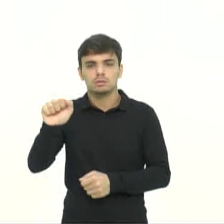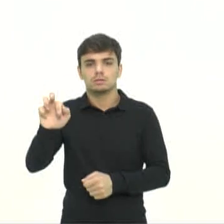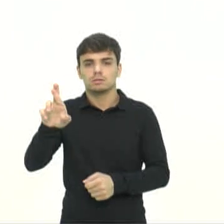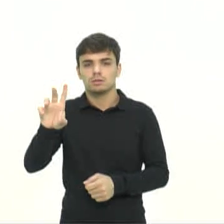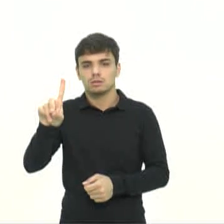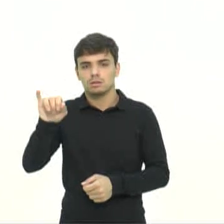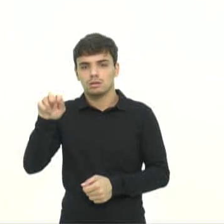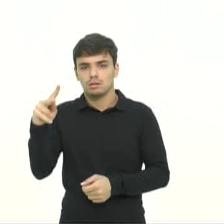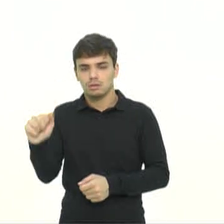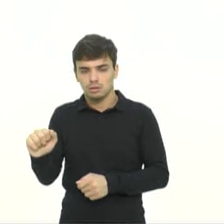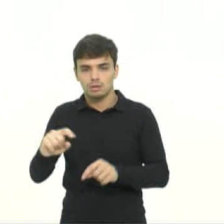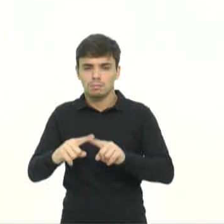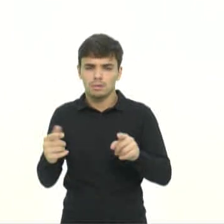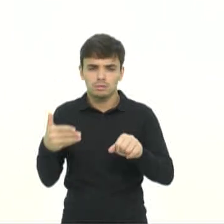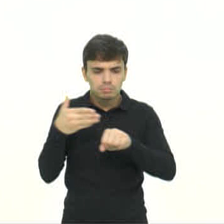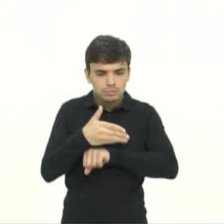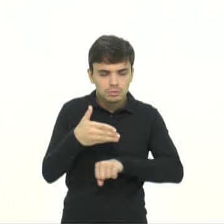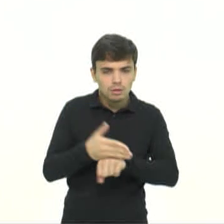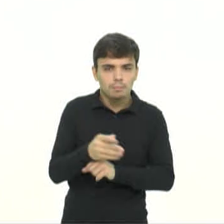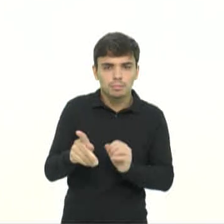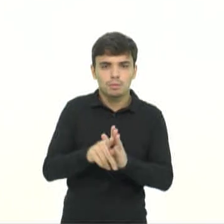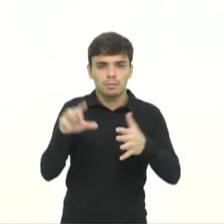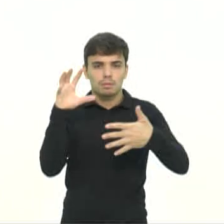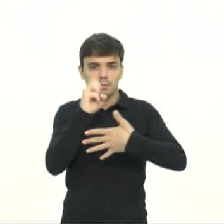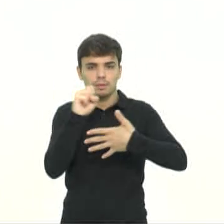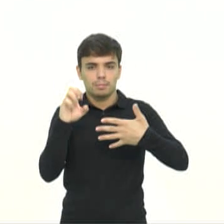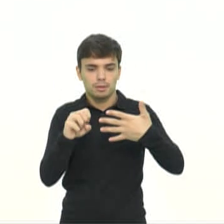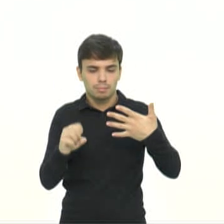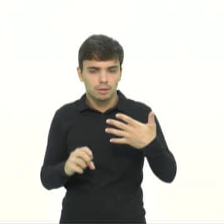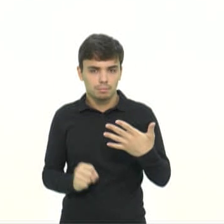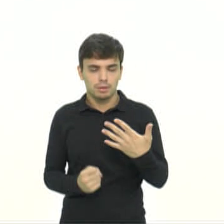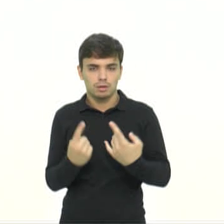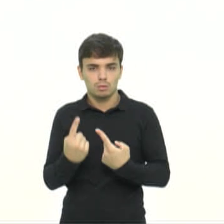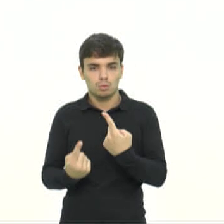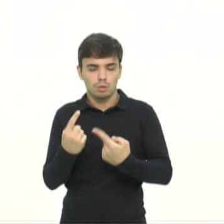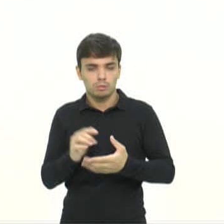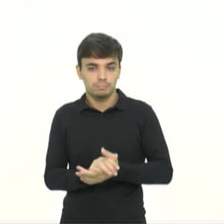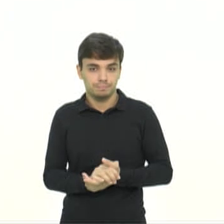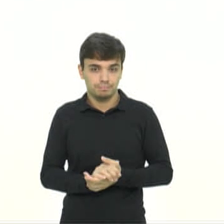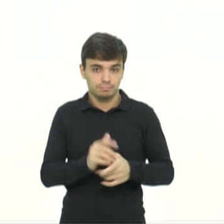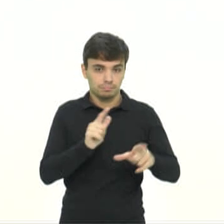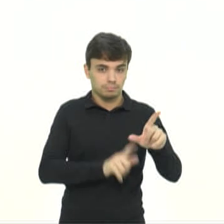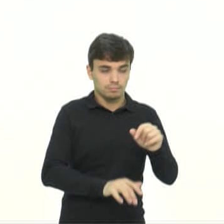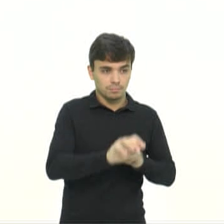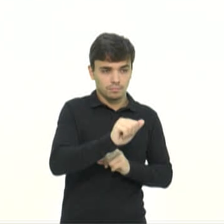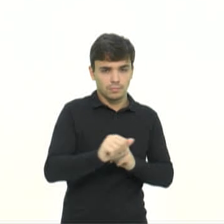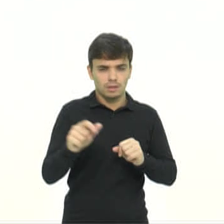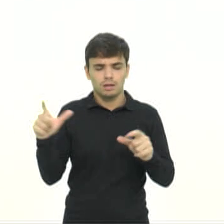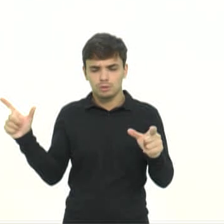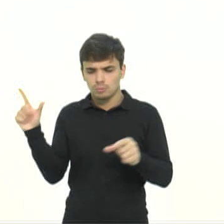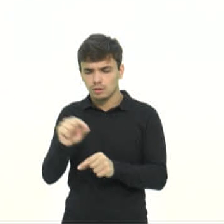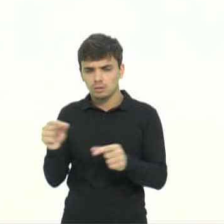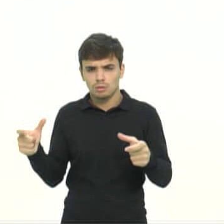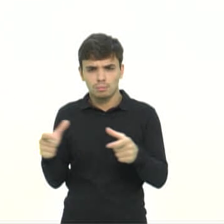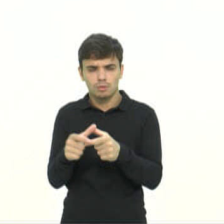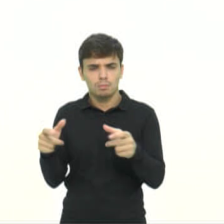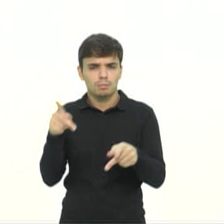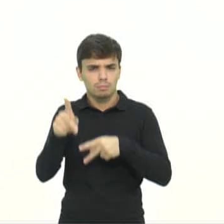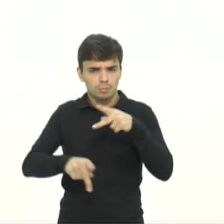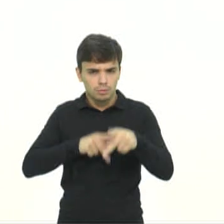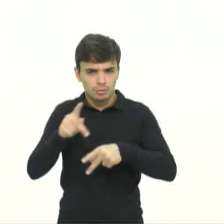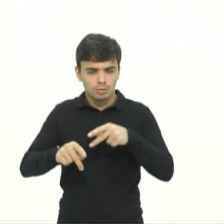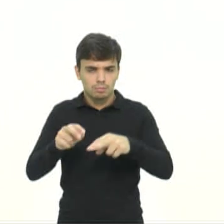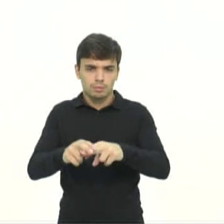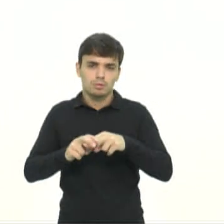das interferências descritas na cadeia alimentar, será observada a diminuição. Letra A, da população de copépodos, em decorrência